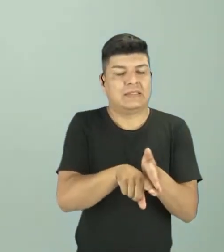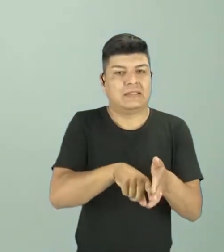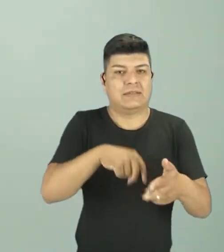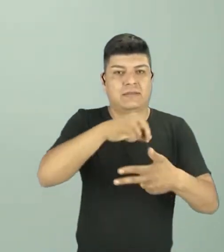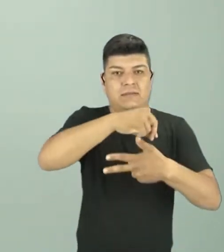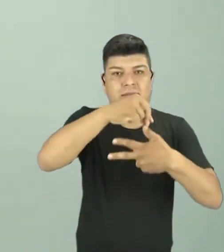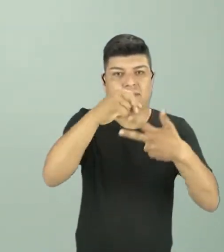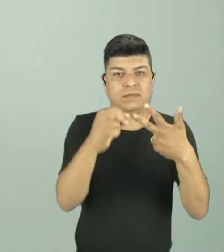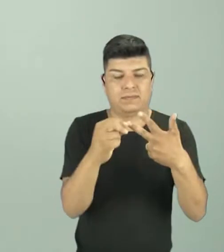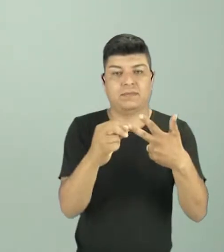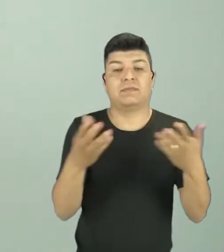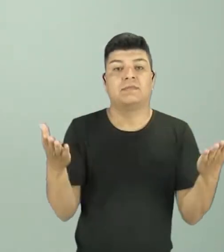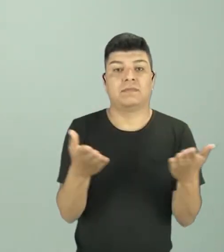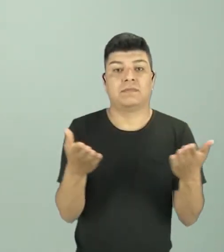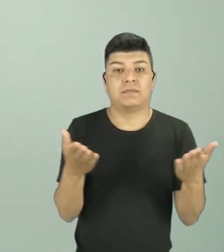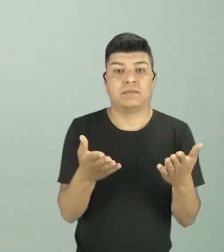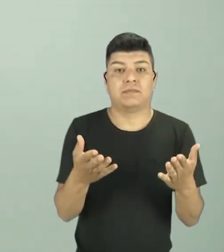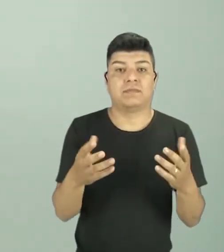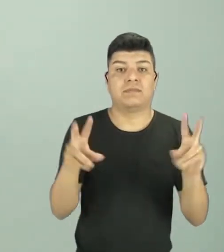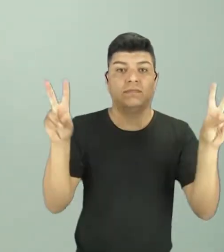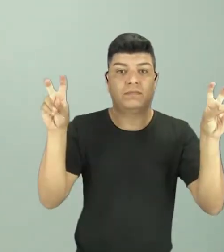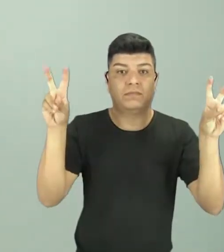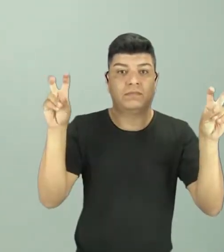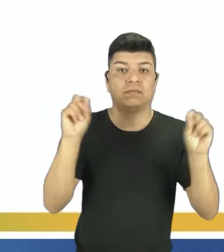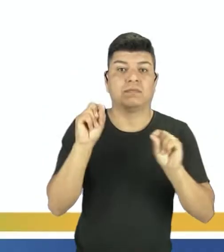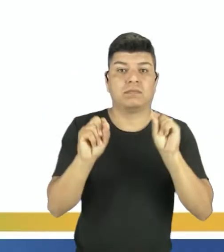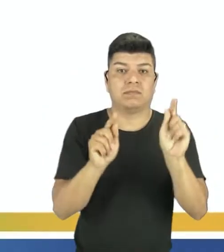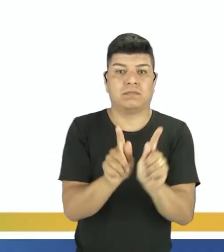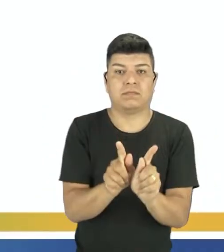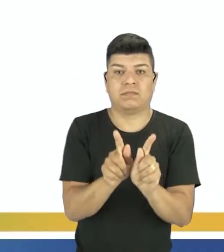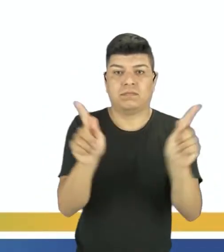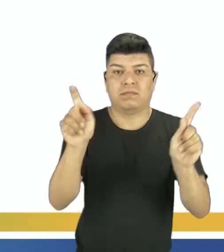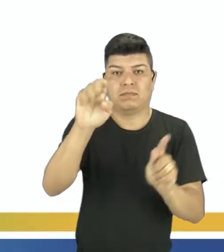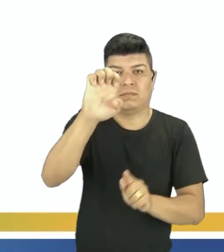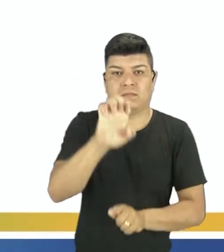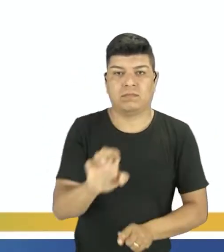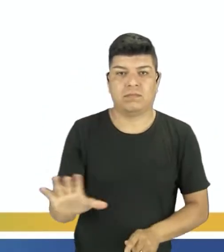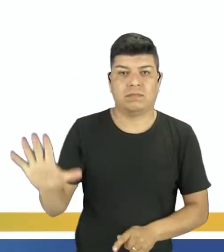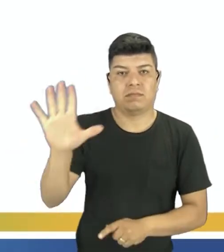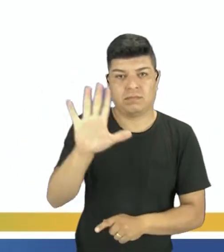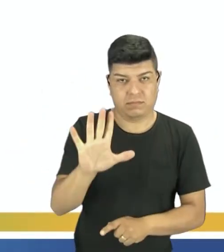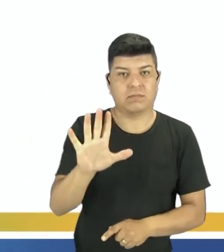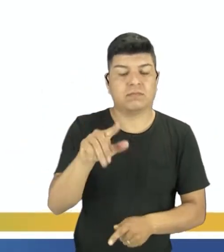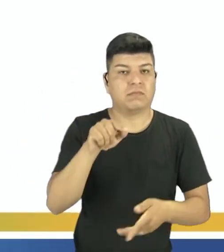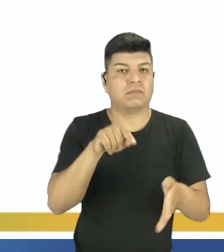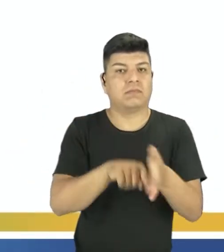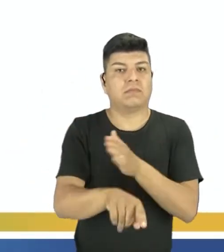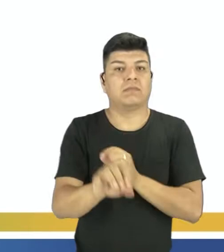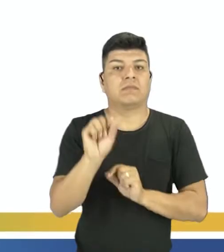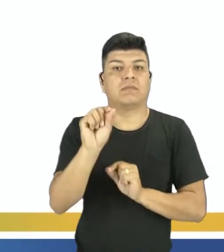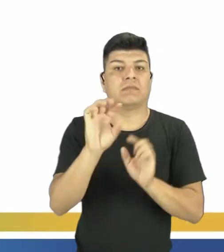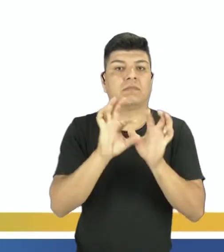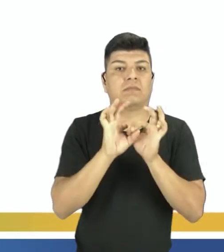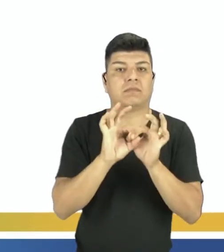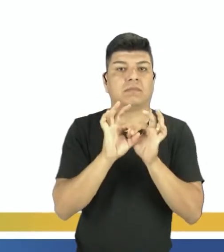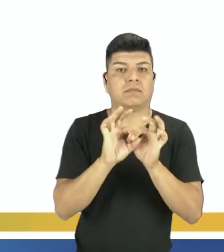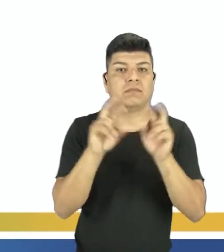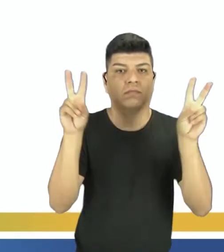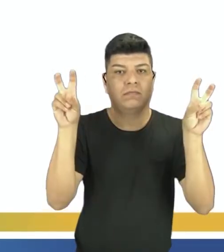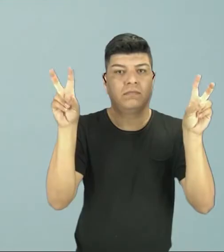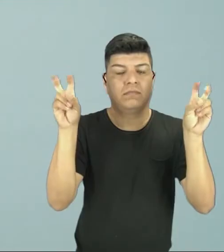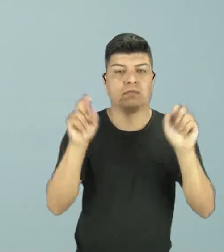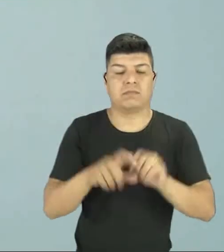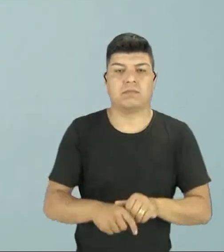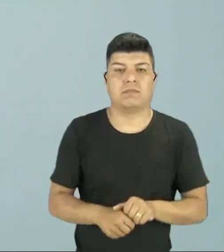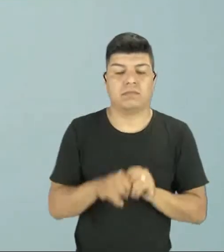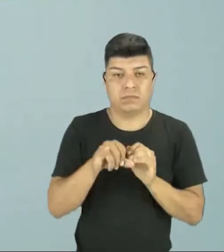do Enem. E hoje nós vamos falar um pouco sobre as vanguardas europeias, questões aí que estão relacionadas a esse tema.